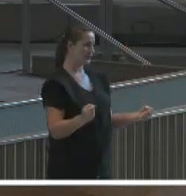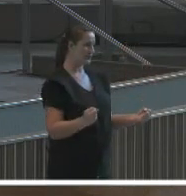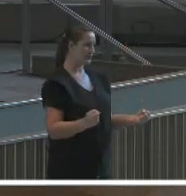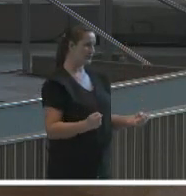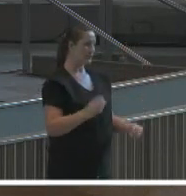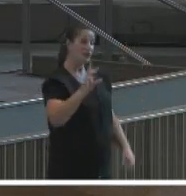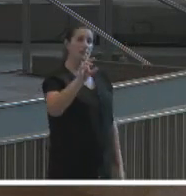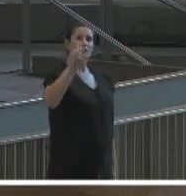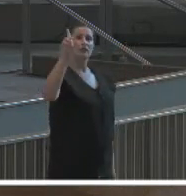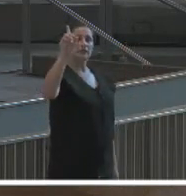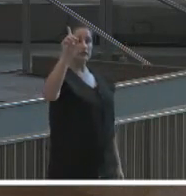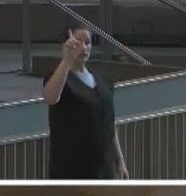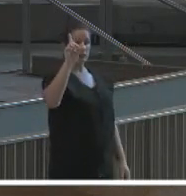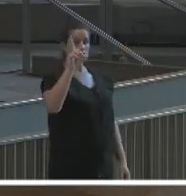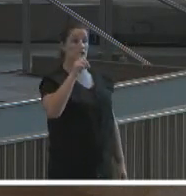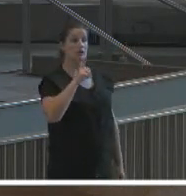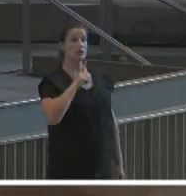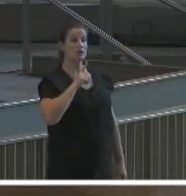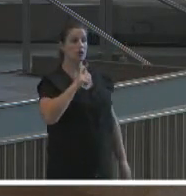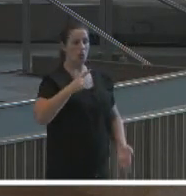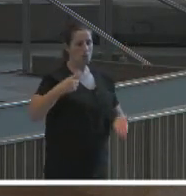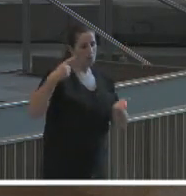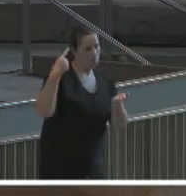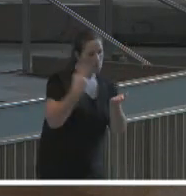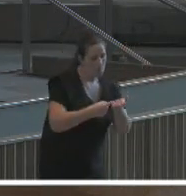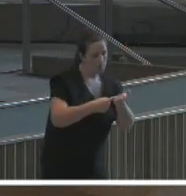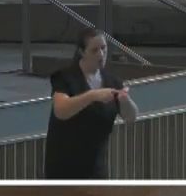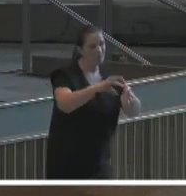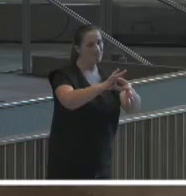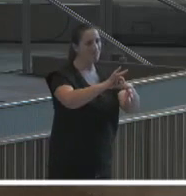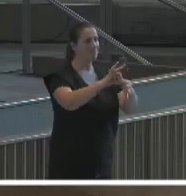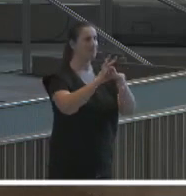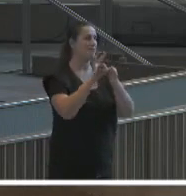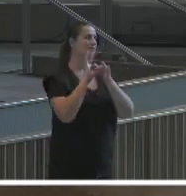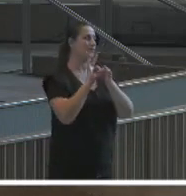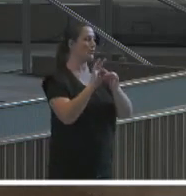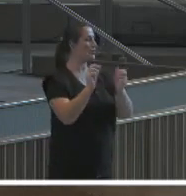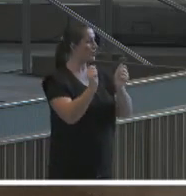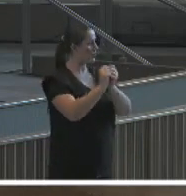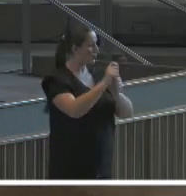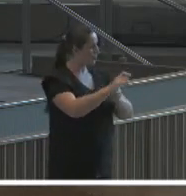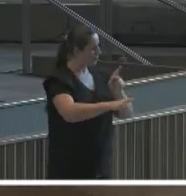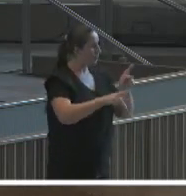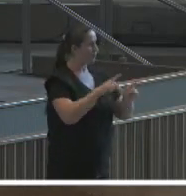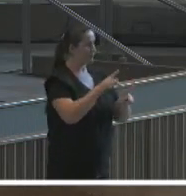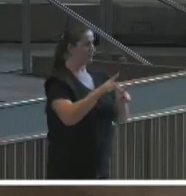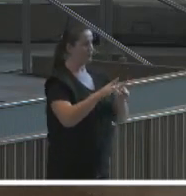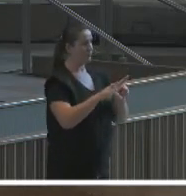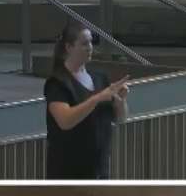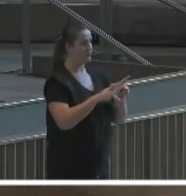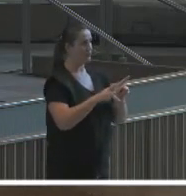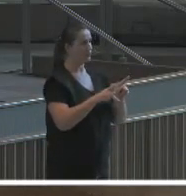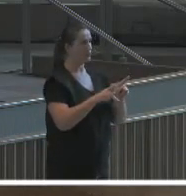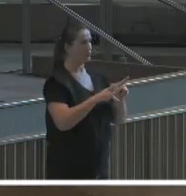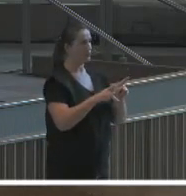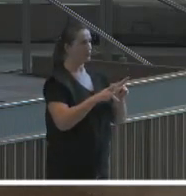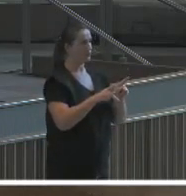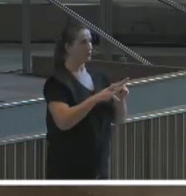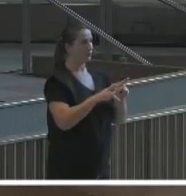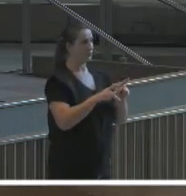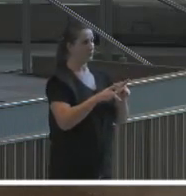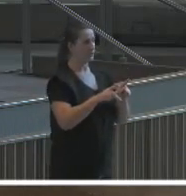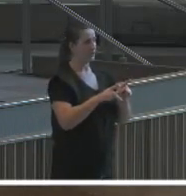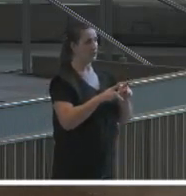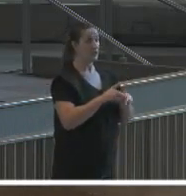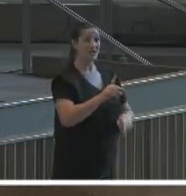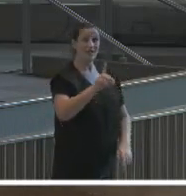Deus tinha feito um pacto, uma aliança com o povo. Ele fez um contrato